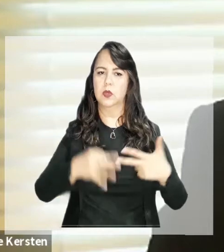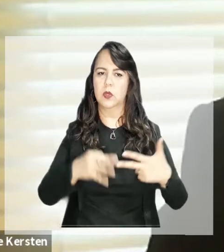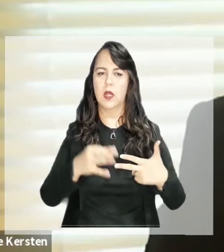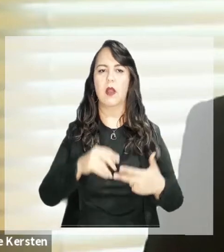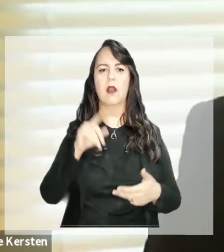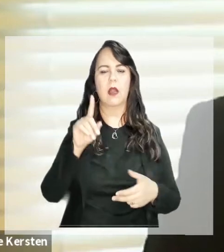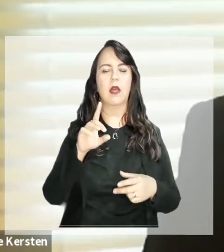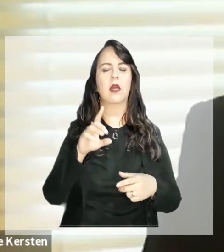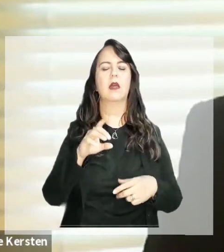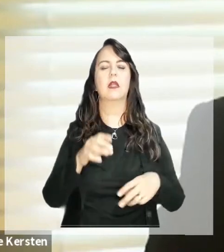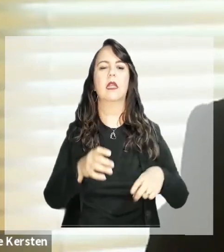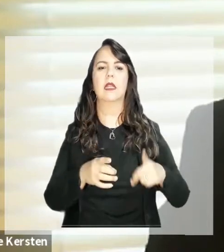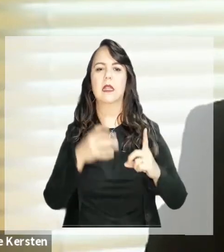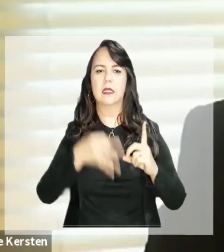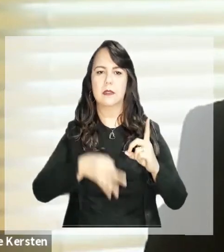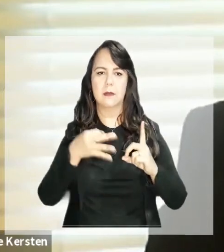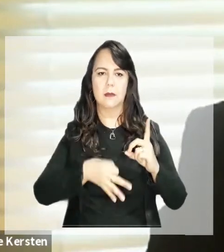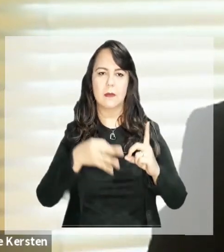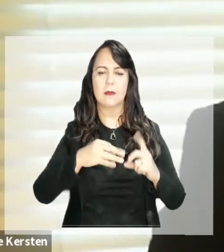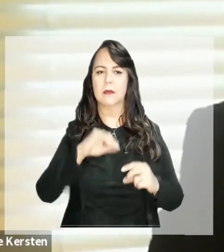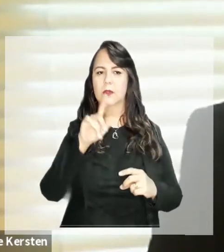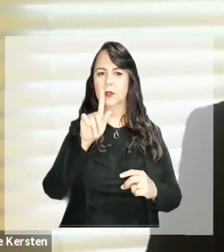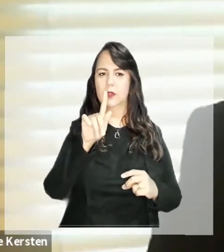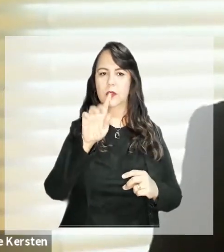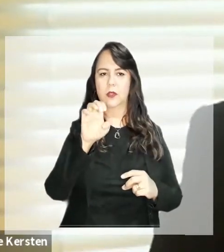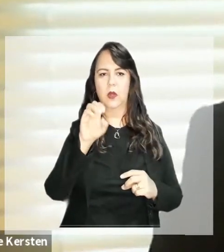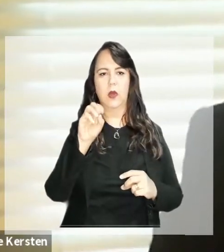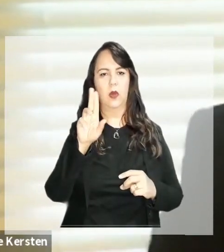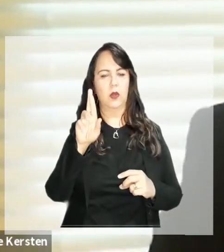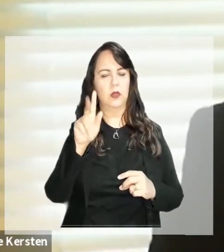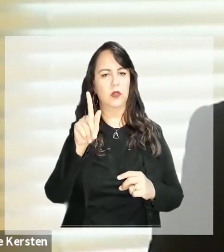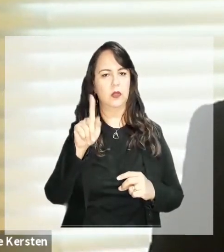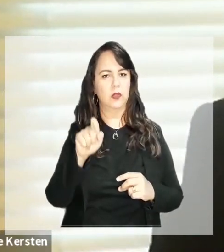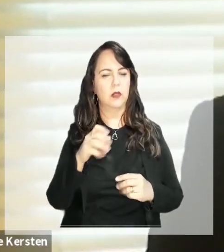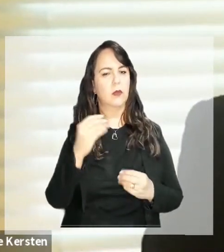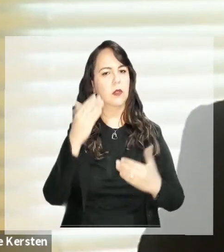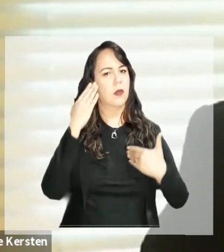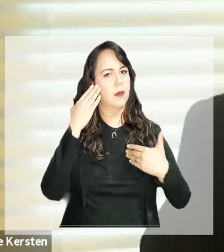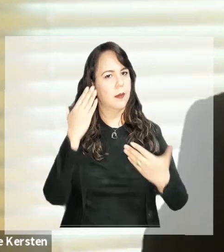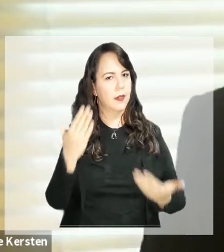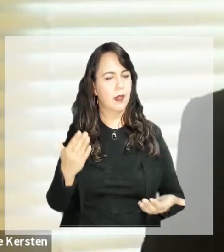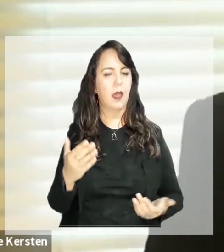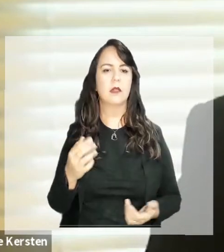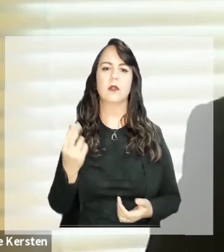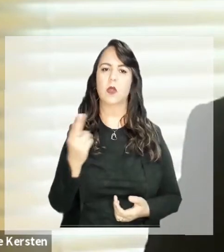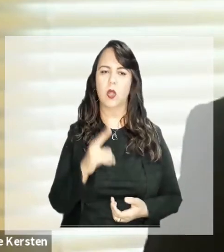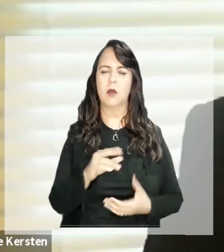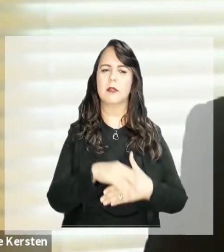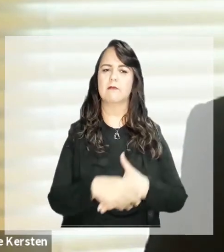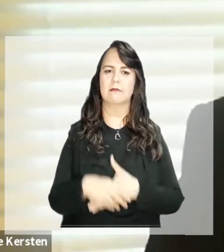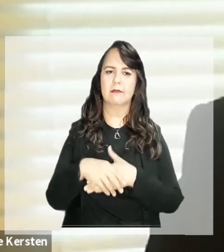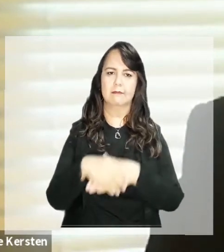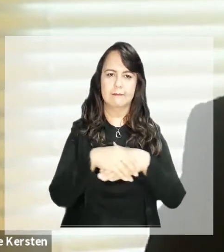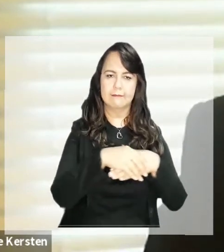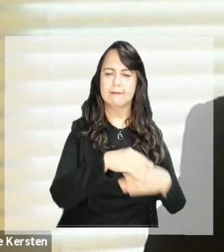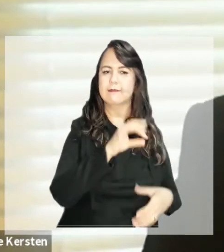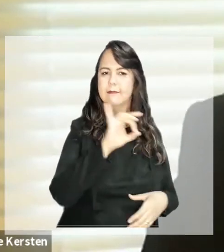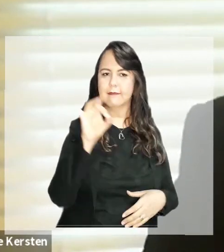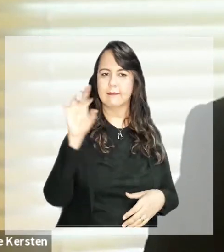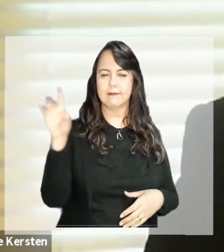Lunardi, em nome de quem eu estendo os cumprimentos a toda a